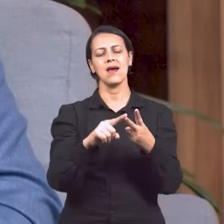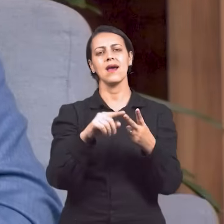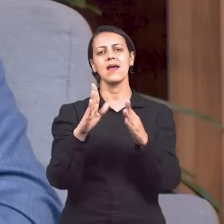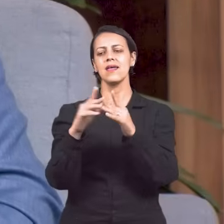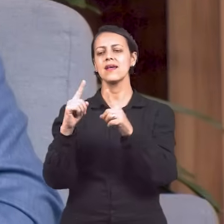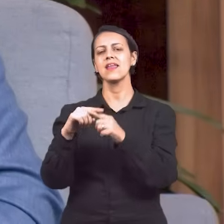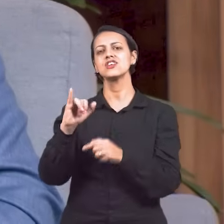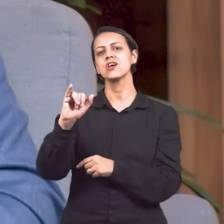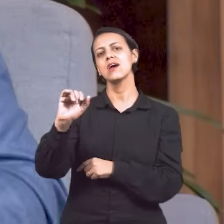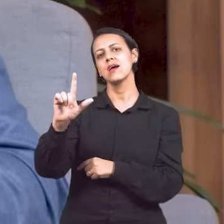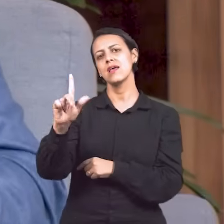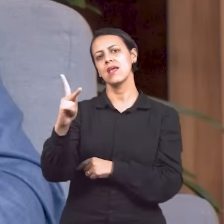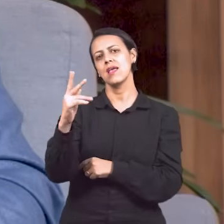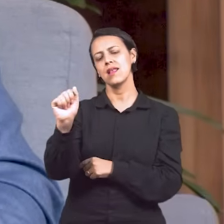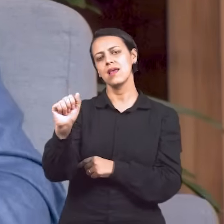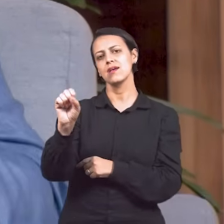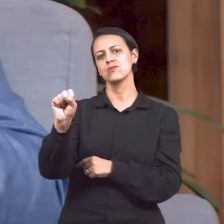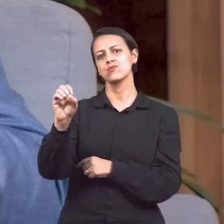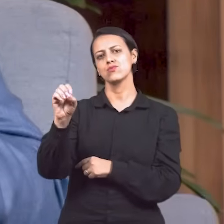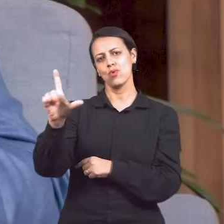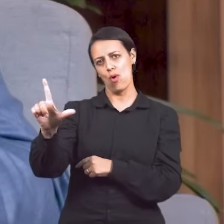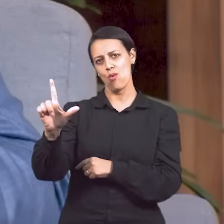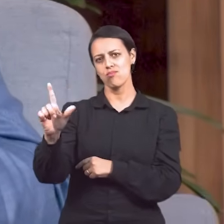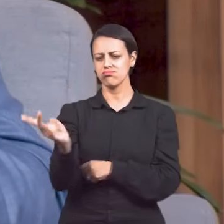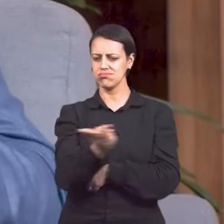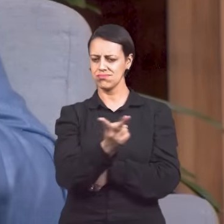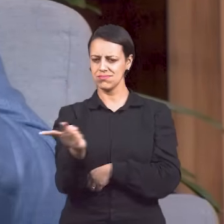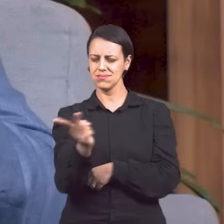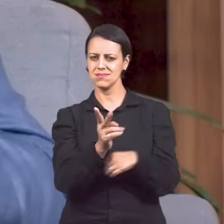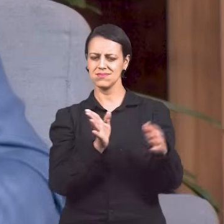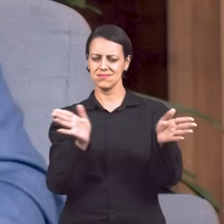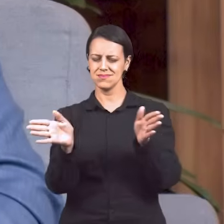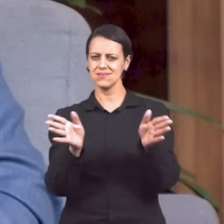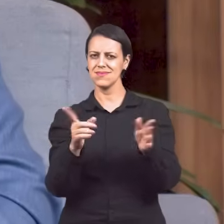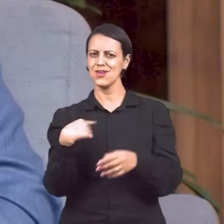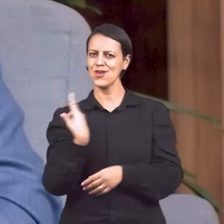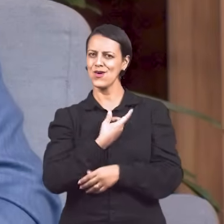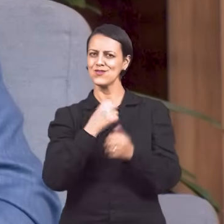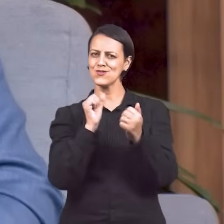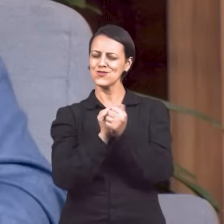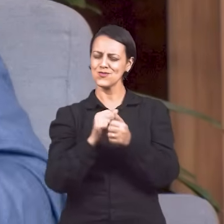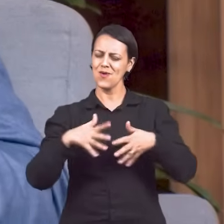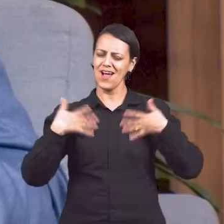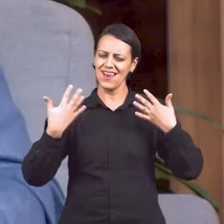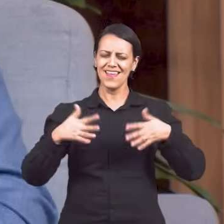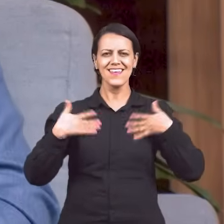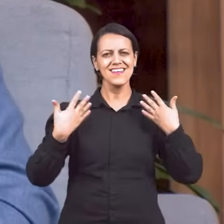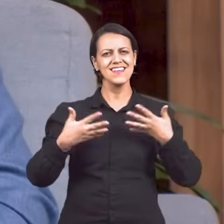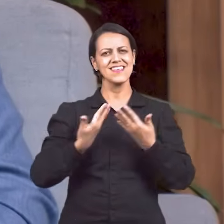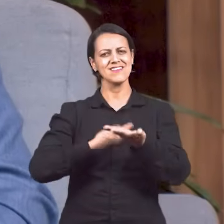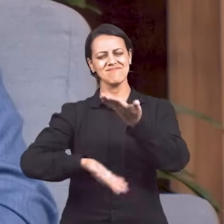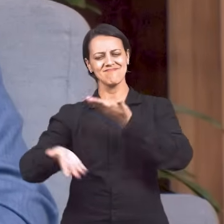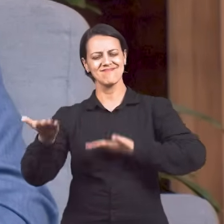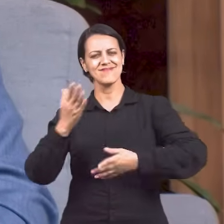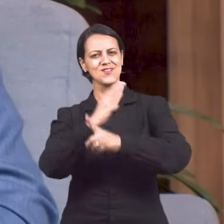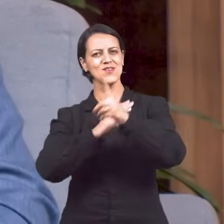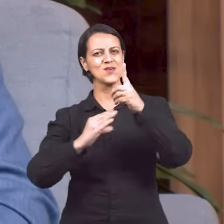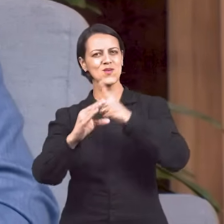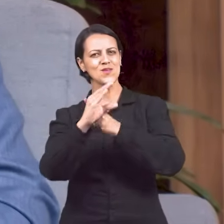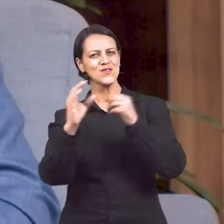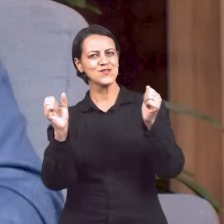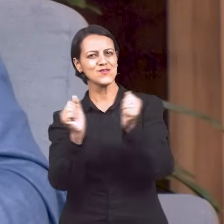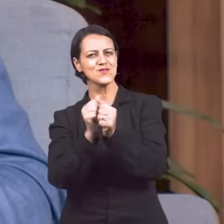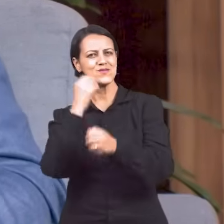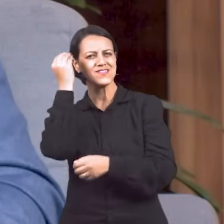do Sol. Essas igrejas são especiais, estamos juntos com os irmãos ali e temos muita alegria em participar com os irmãos dos